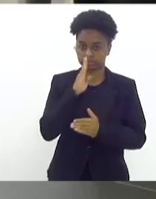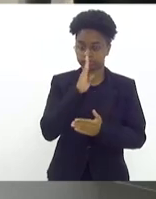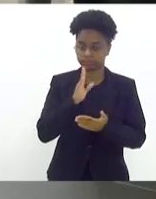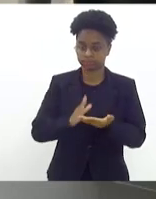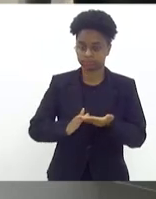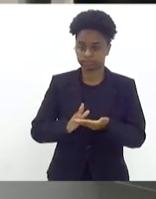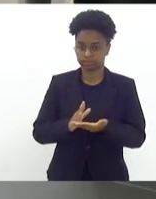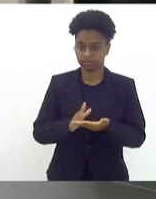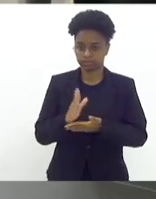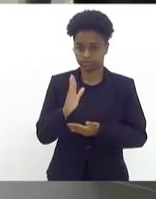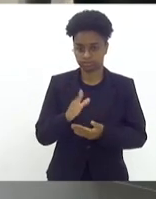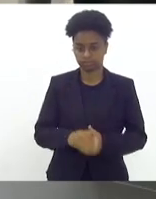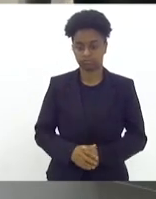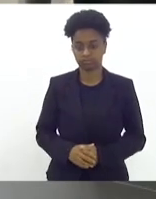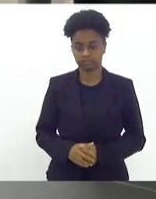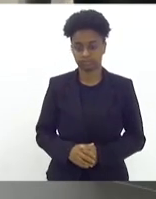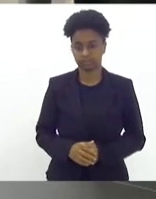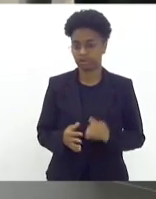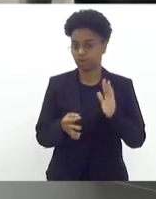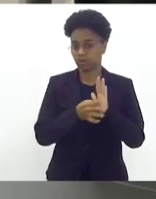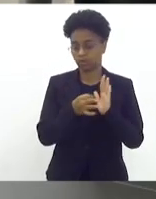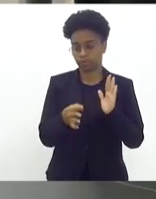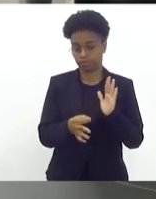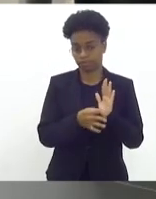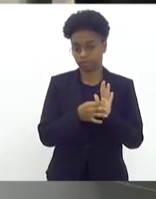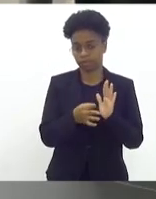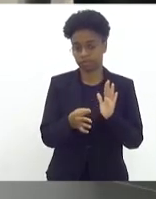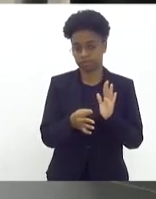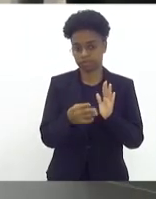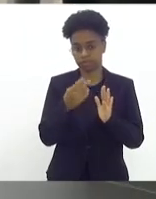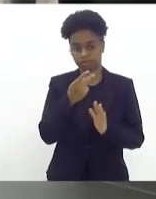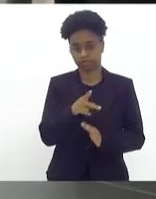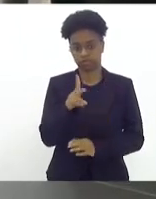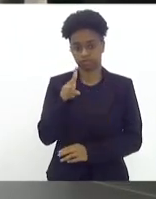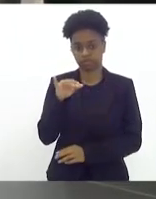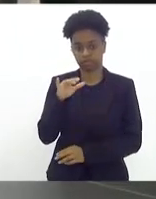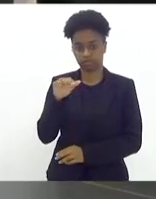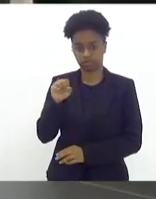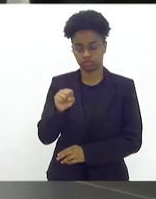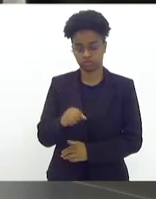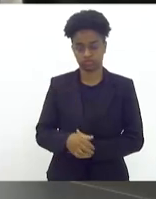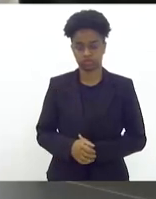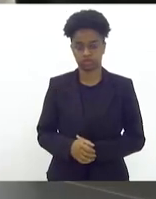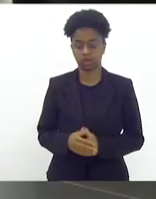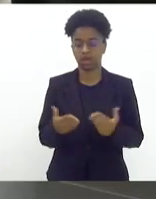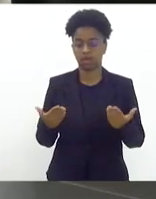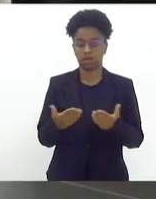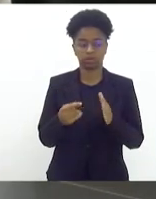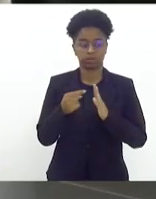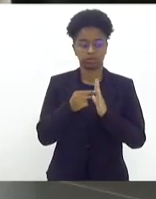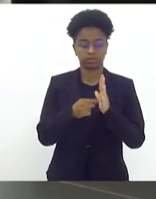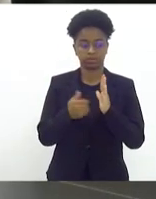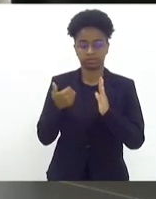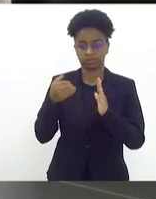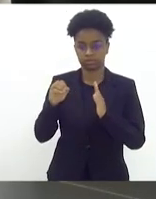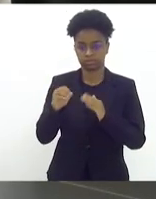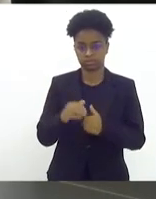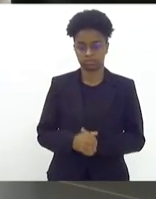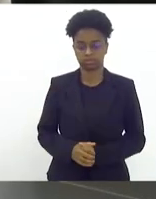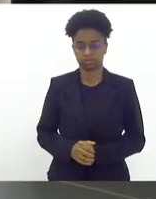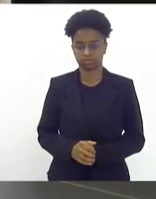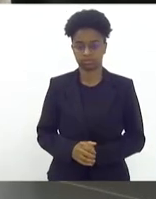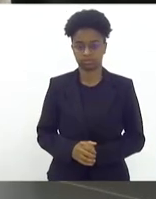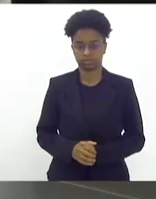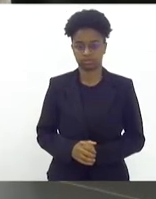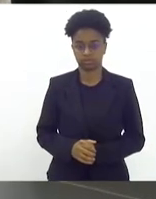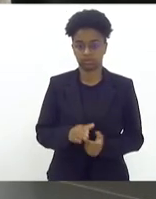estão. Aprovado o parecer, deputado Vinícius Cozzolino. Passo ao item 10 da pauta,